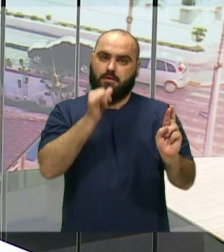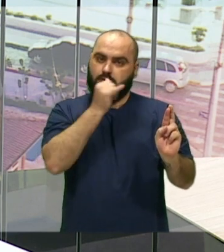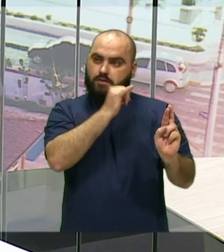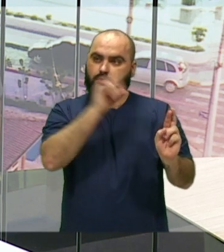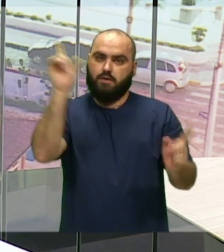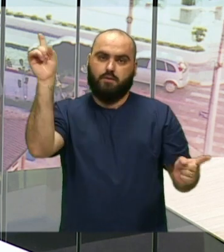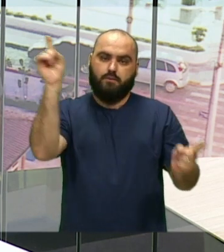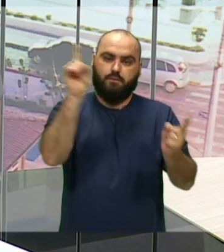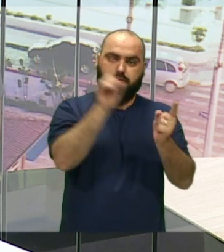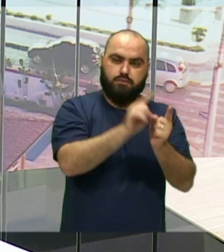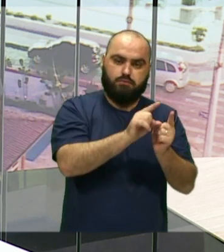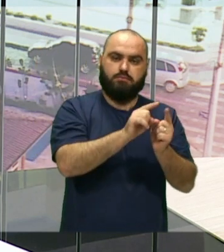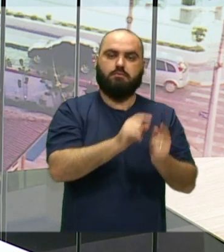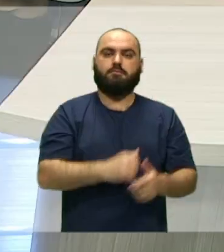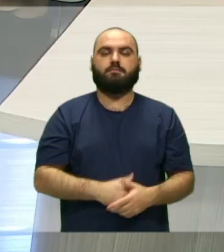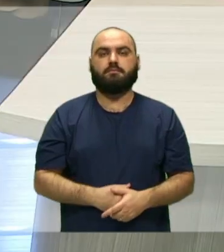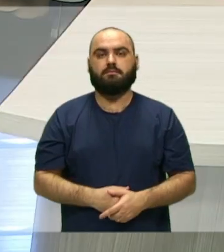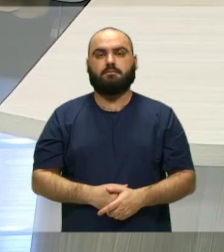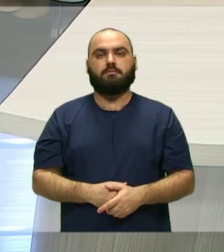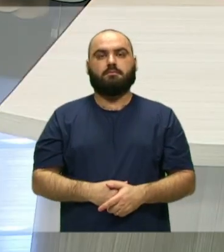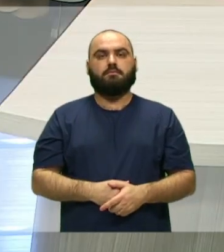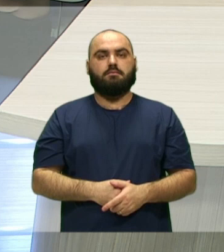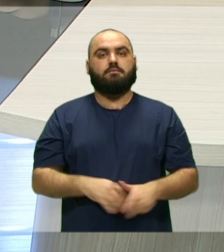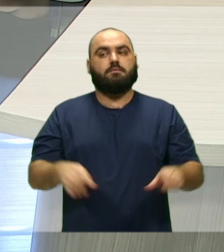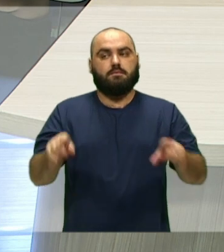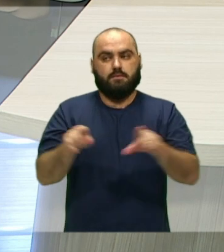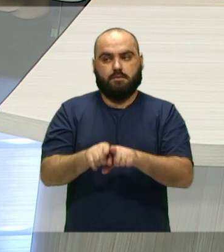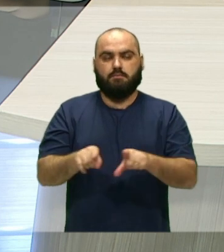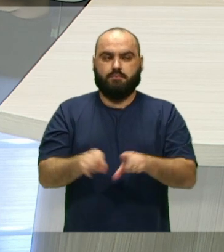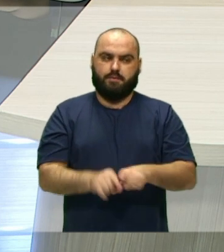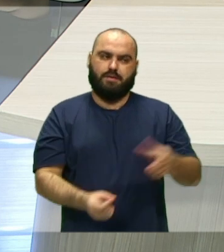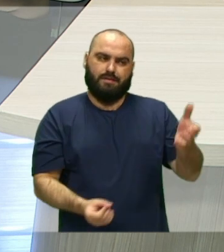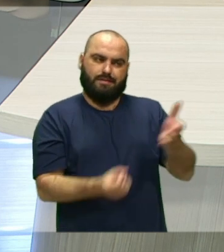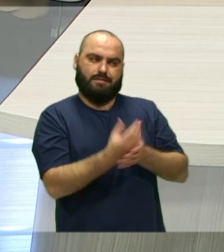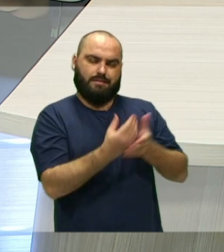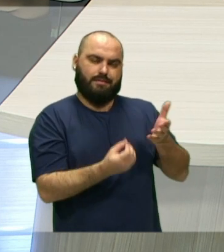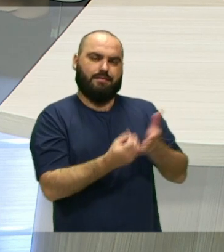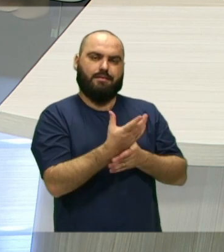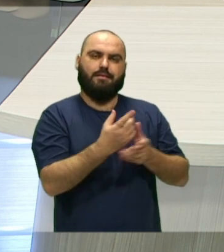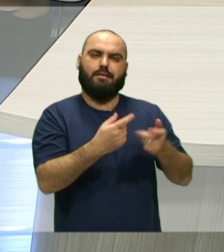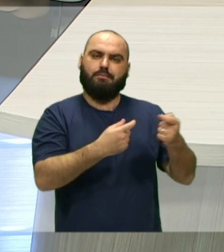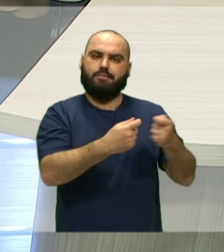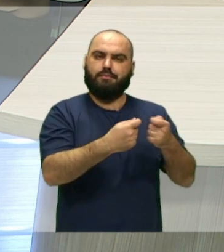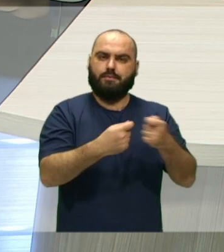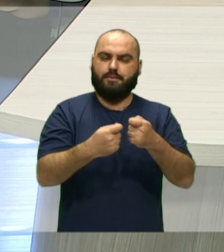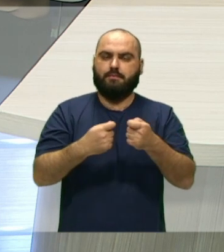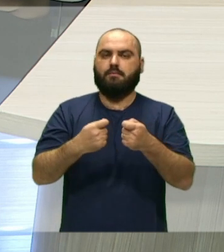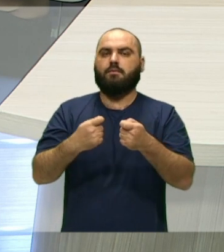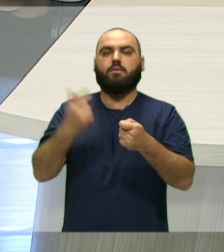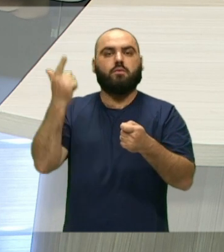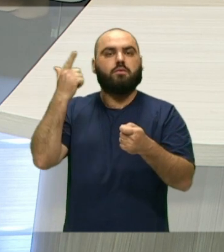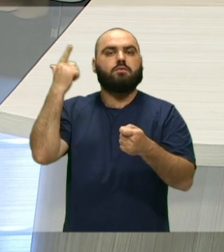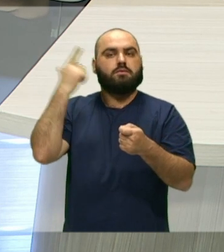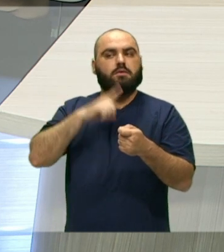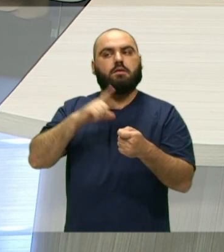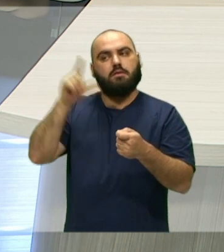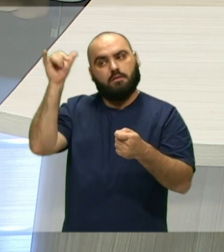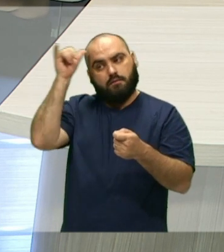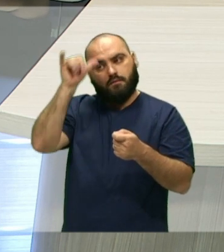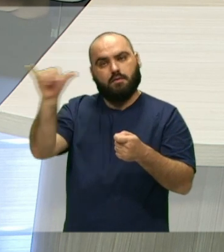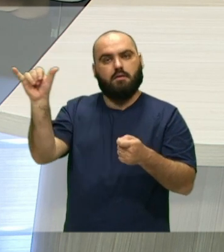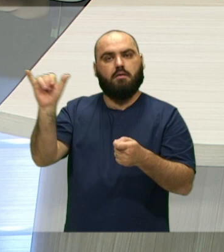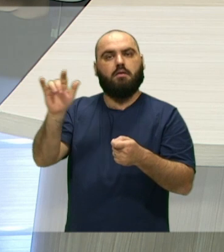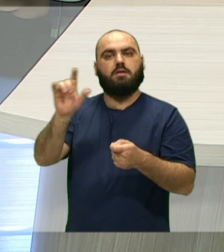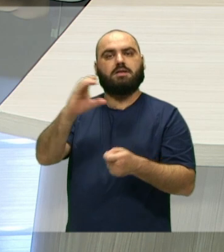produz de energia elétrica né E além disso além de produzir da economia a gente também emite eh menos eh